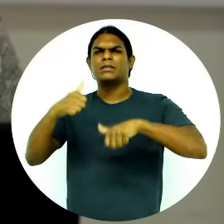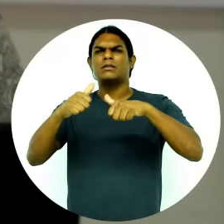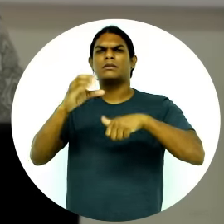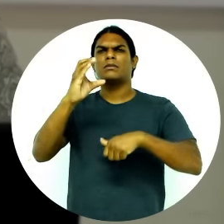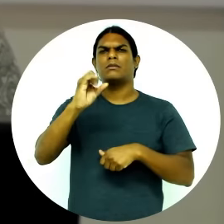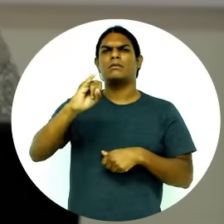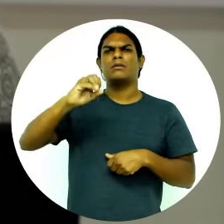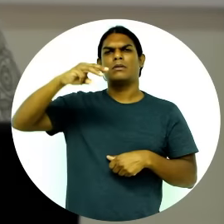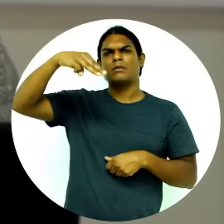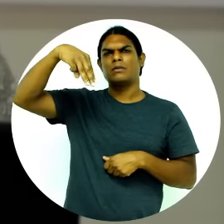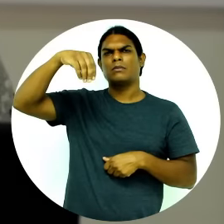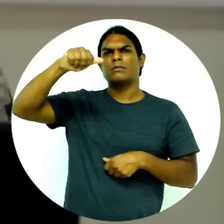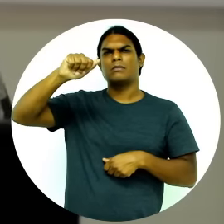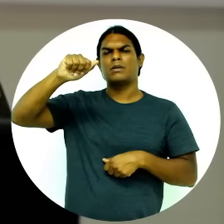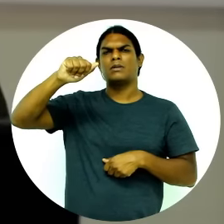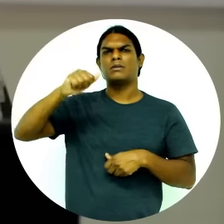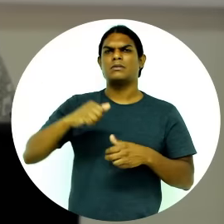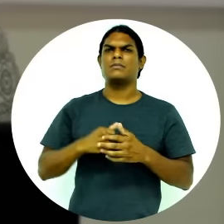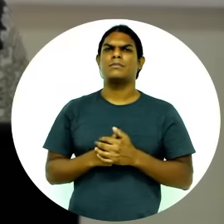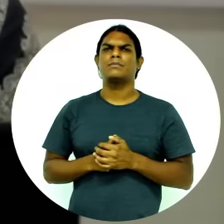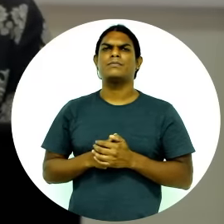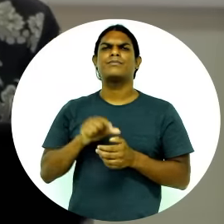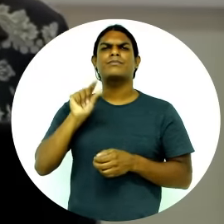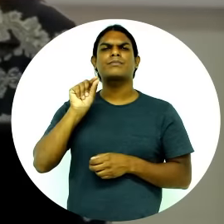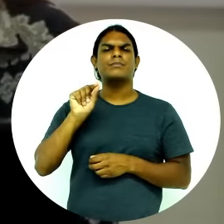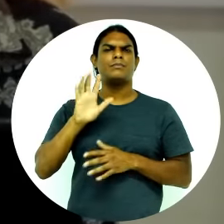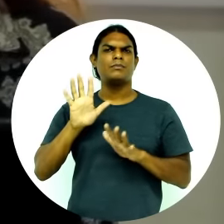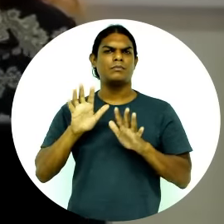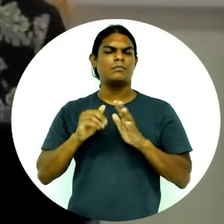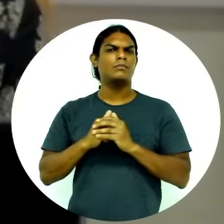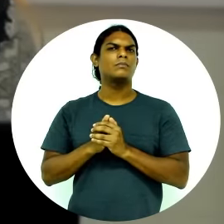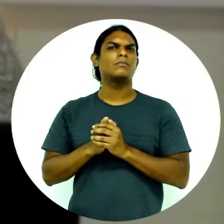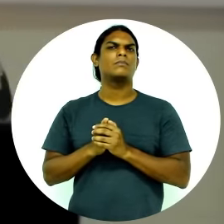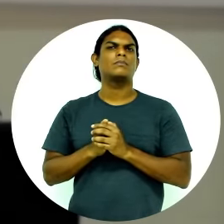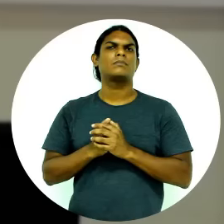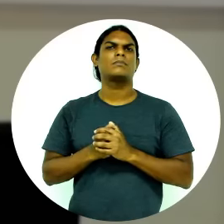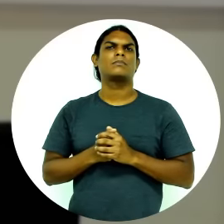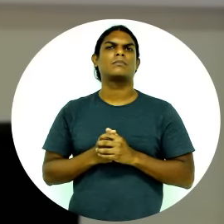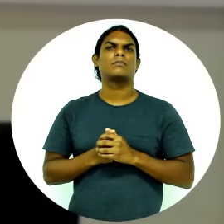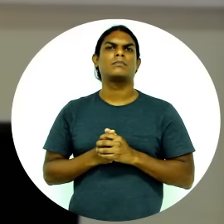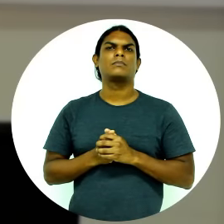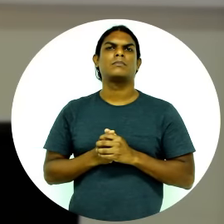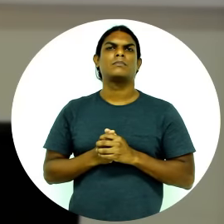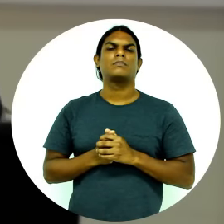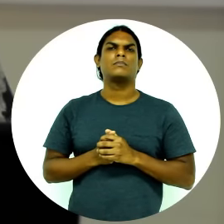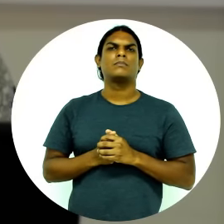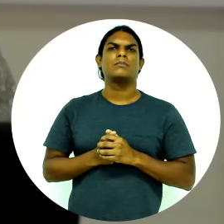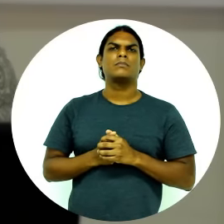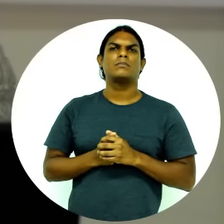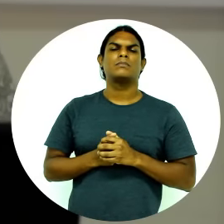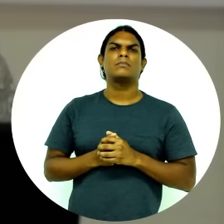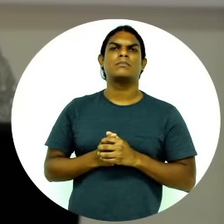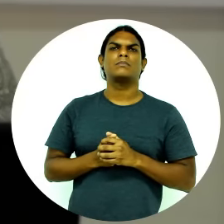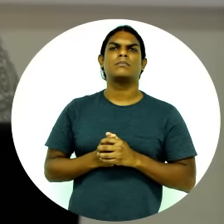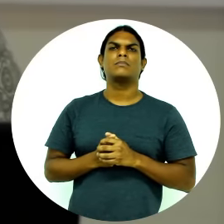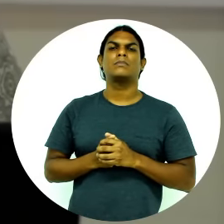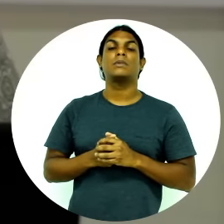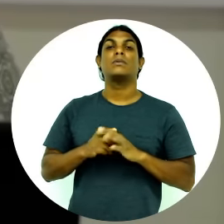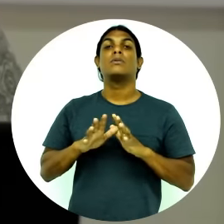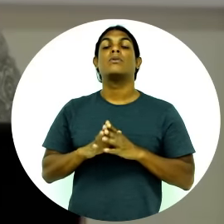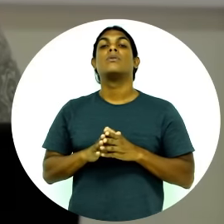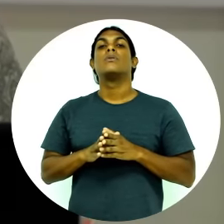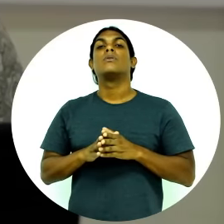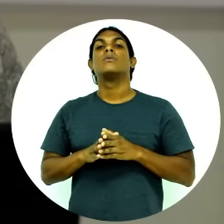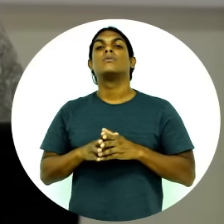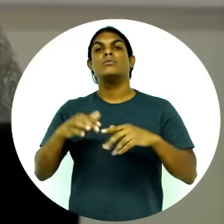para essa finalidade. A comissão ela possui membros permanentes e membros transitórios. Os permanentes são aqueles que